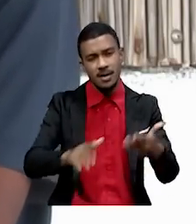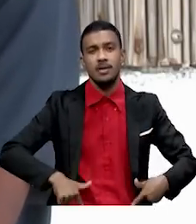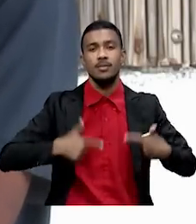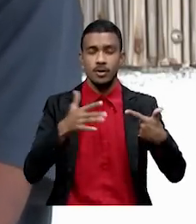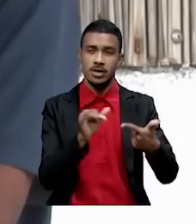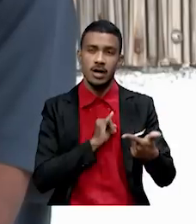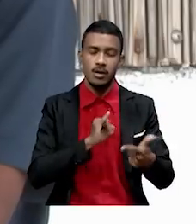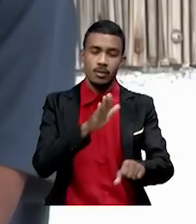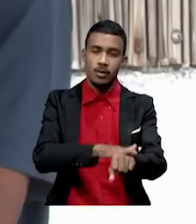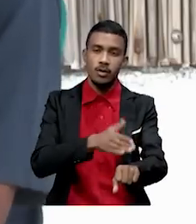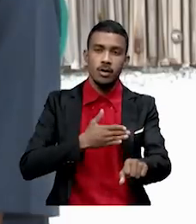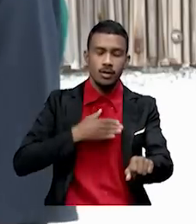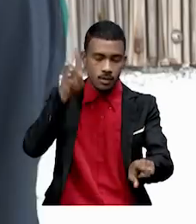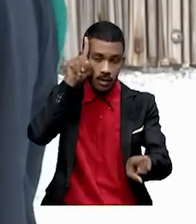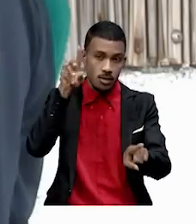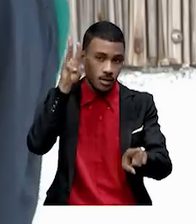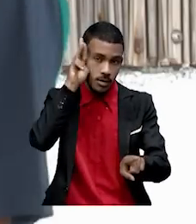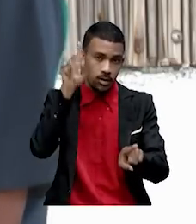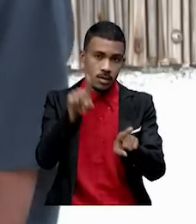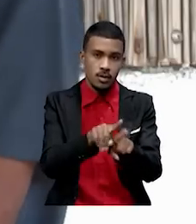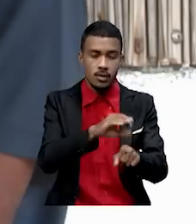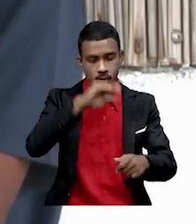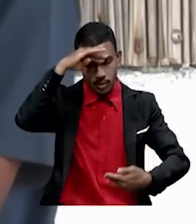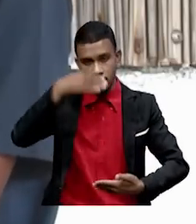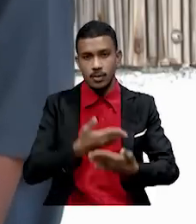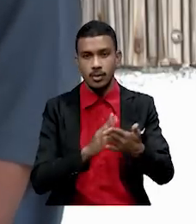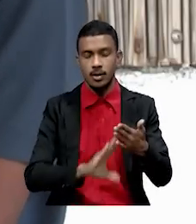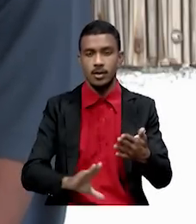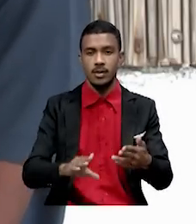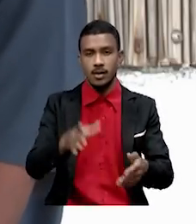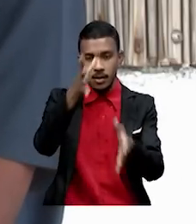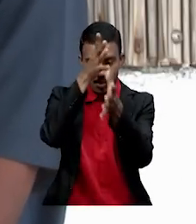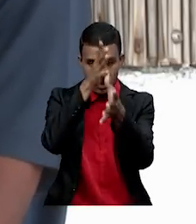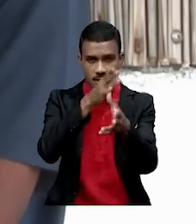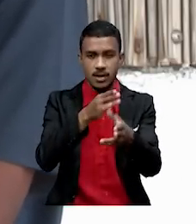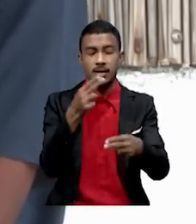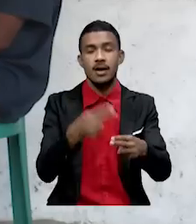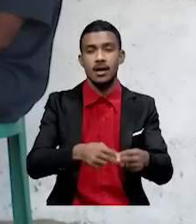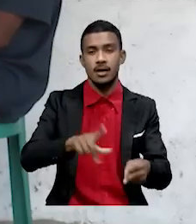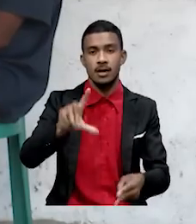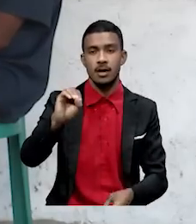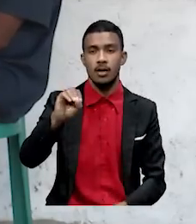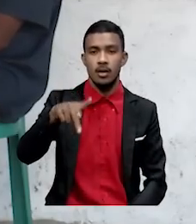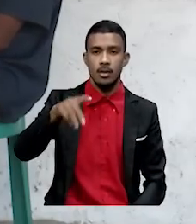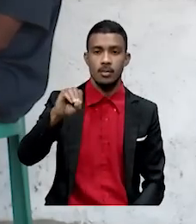uang ne ma lamu tu be kato sebe lipol lipol ame lamu tu be